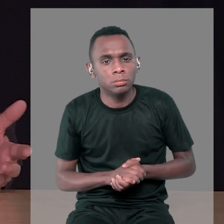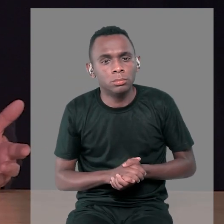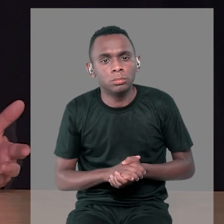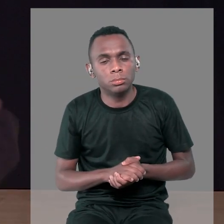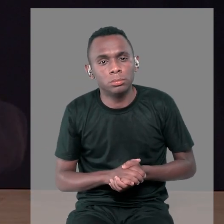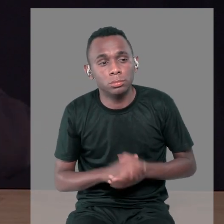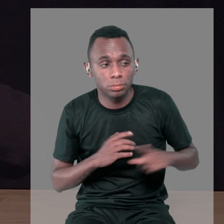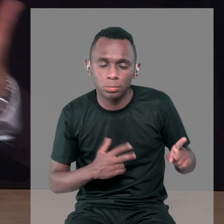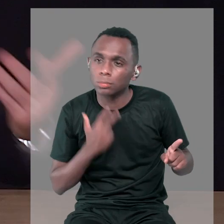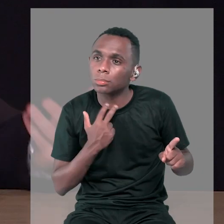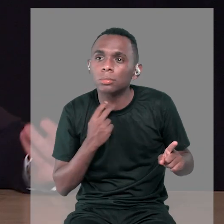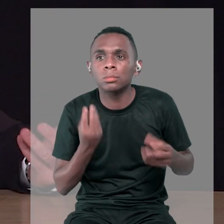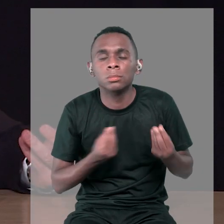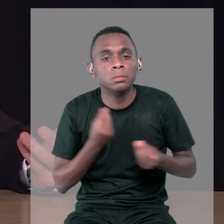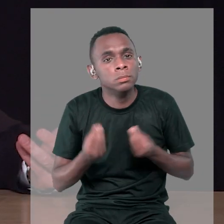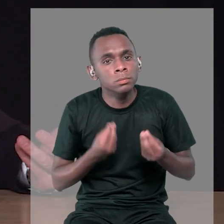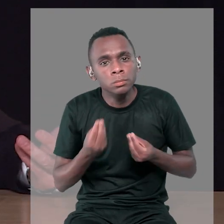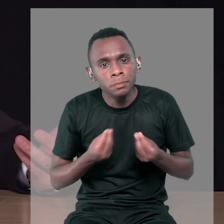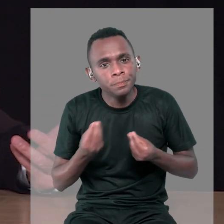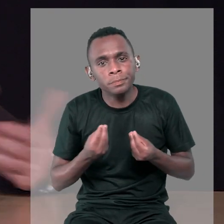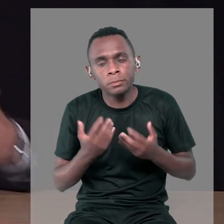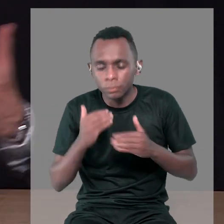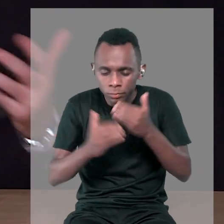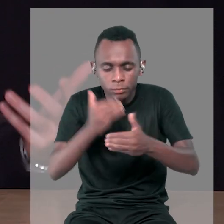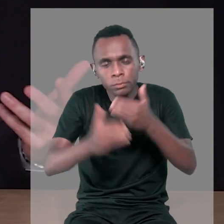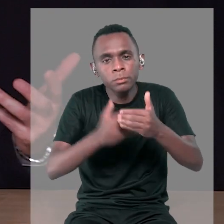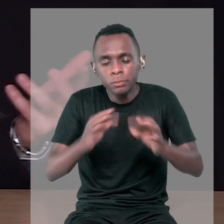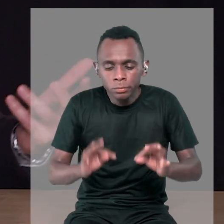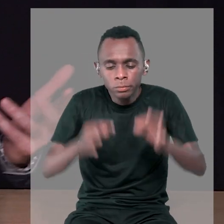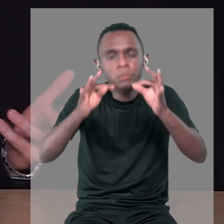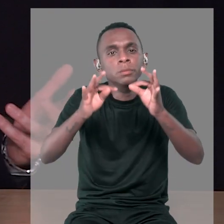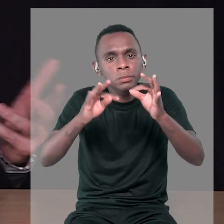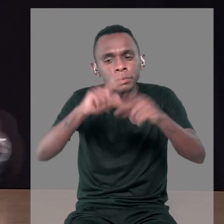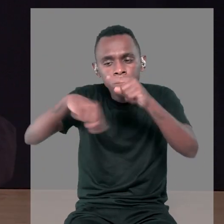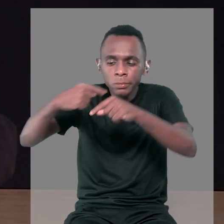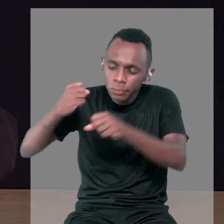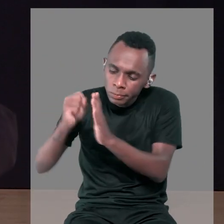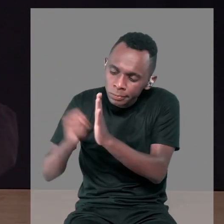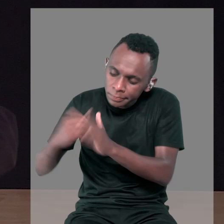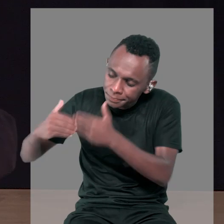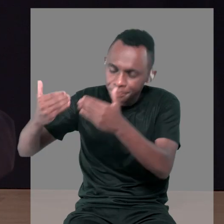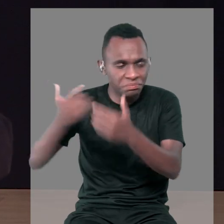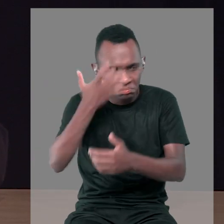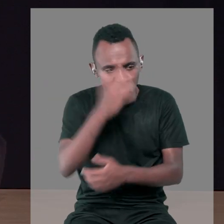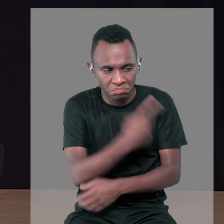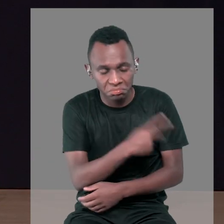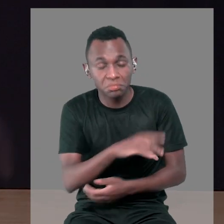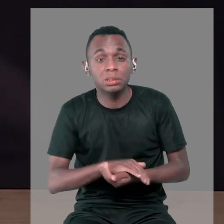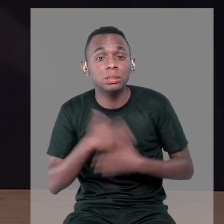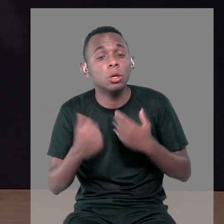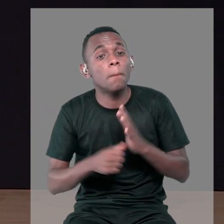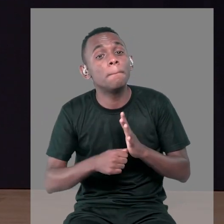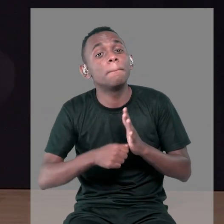não poderia deduzir, né, os progressos técnicos que a guerra terá ao longo do século. Então, esse então é o primeiro